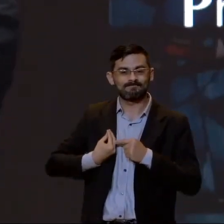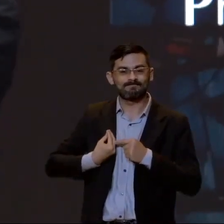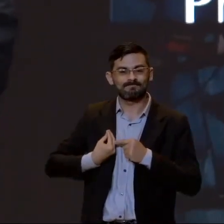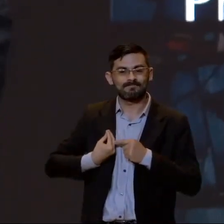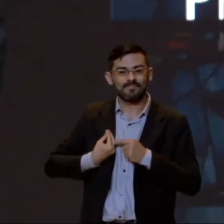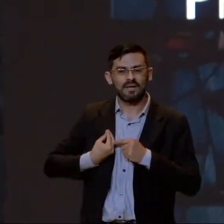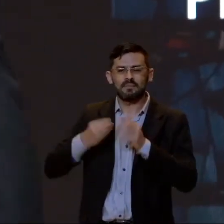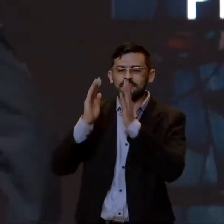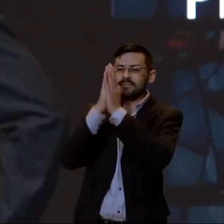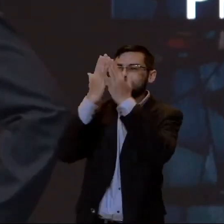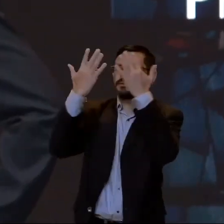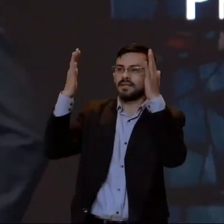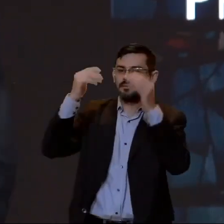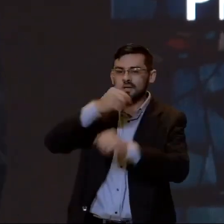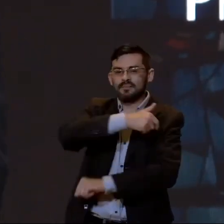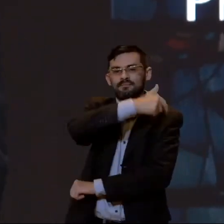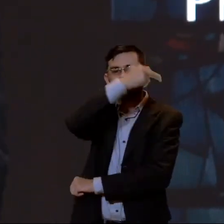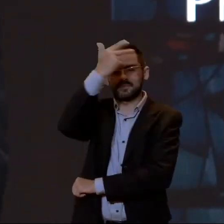para celebrar o Natal.